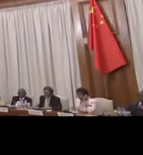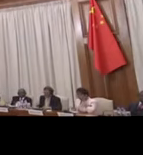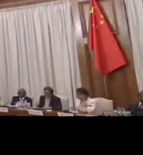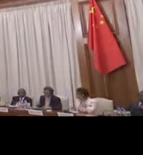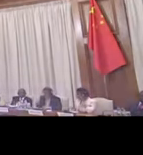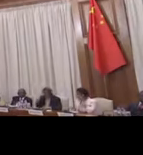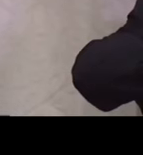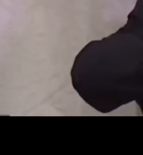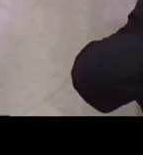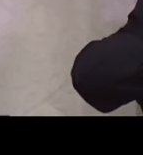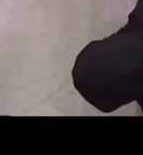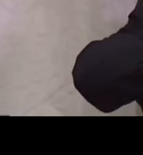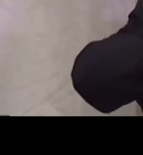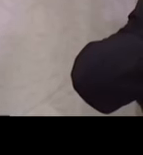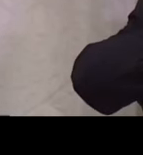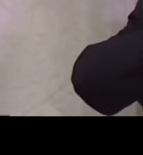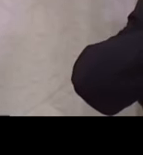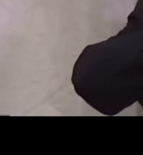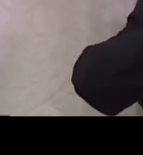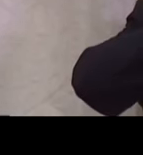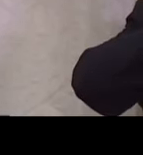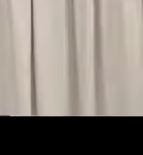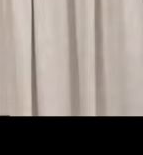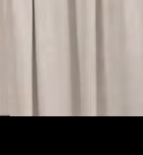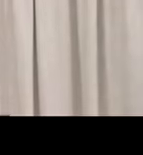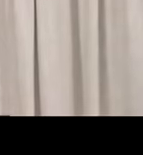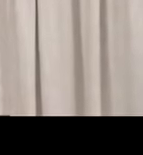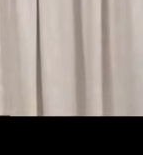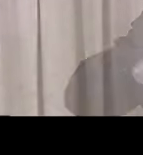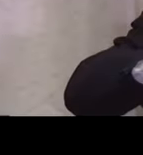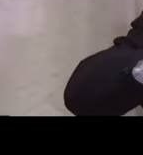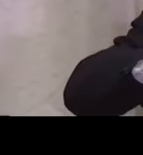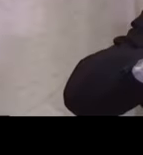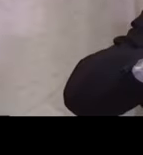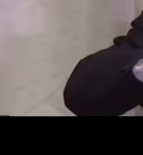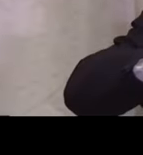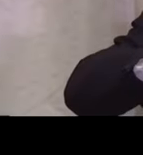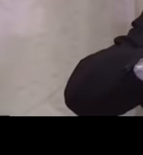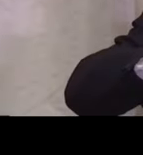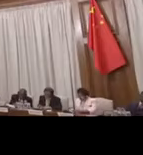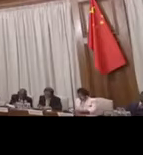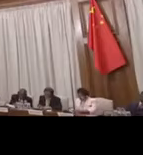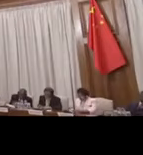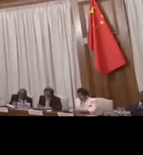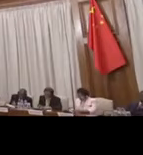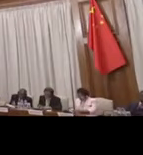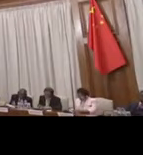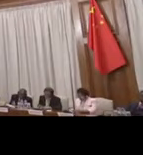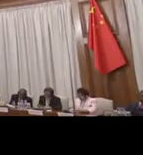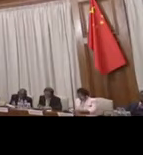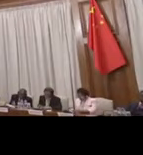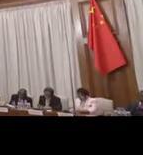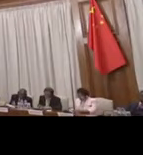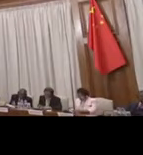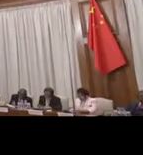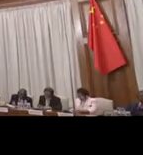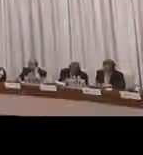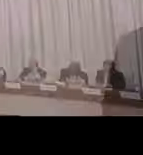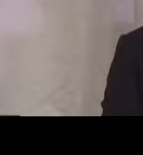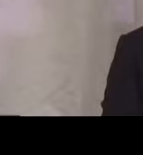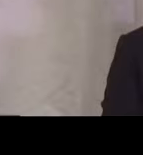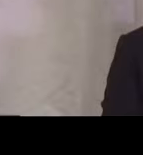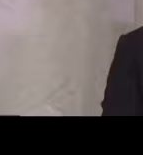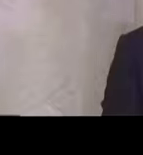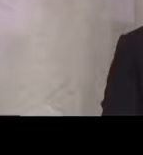para questões urgentes e promover sua resolução política. Xi Jinping também pediu aos líderes do BRICS que